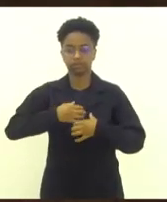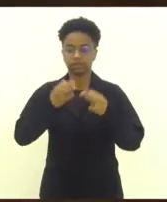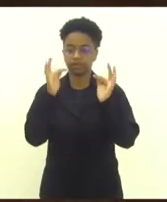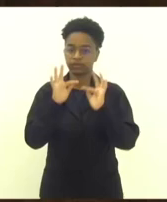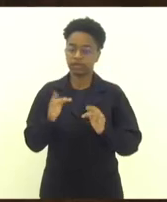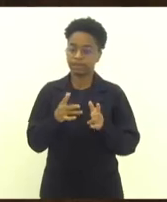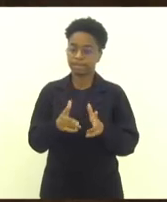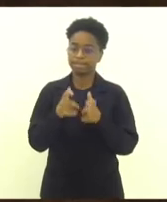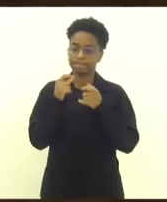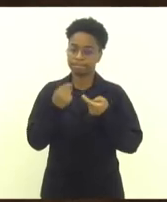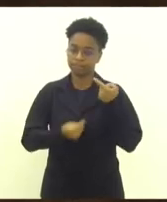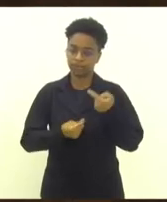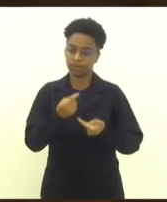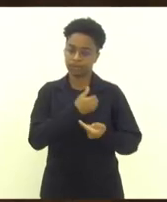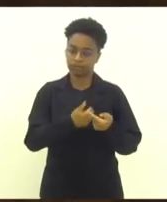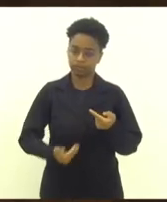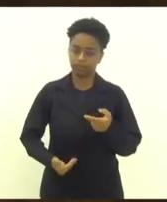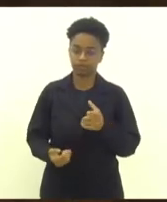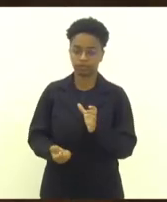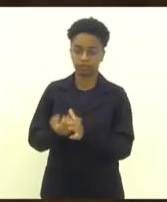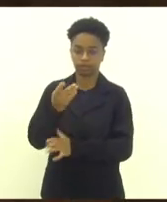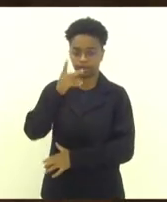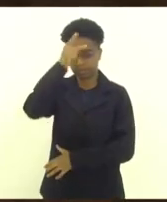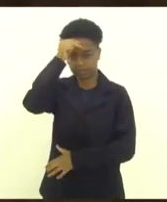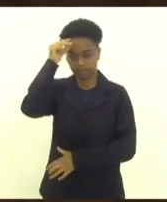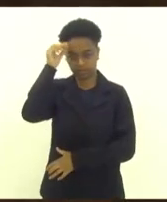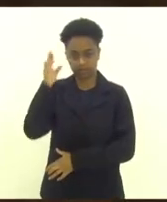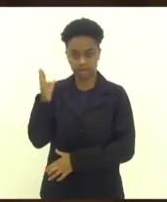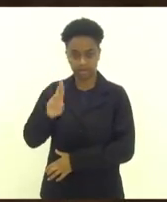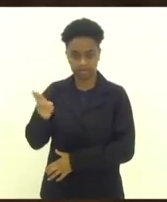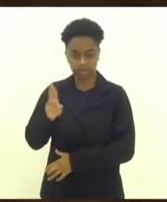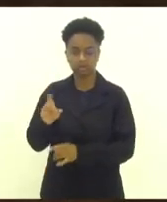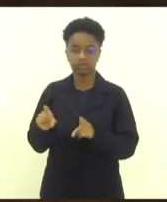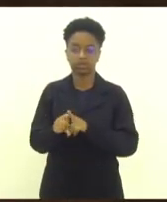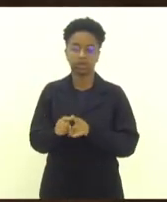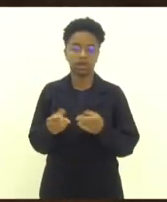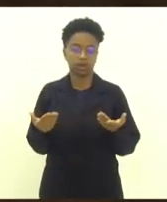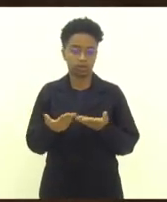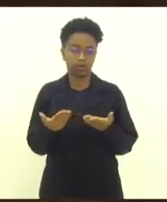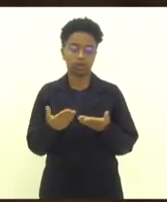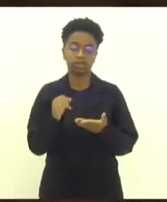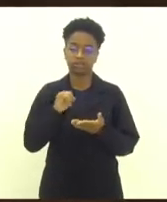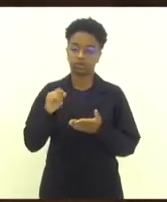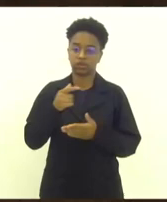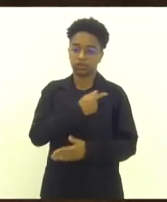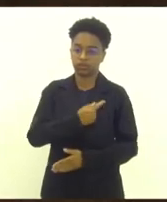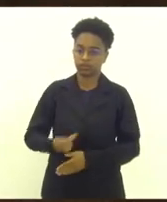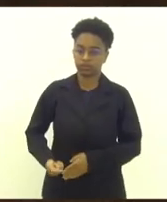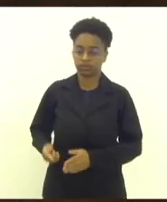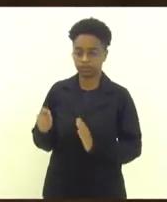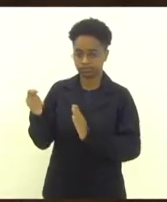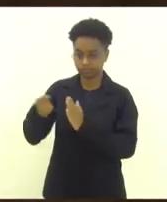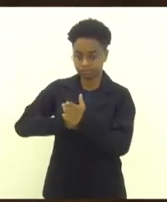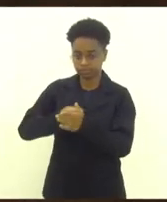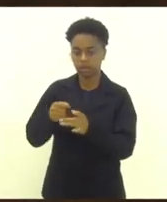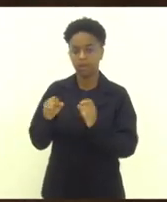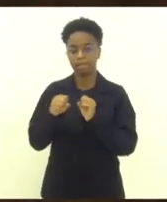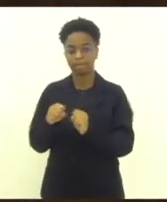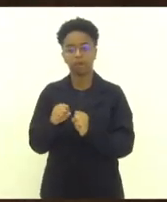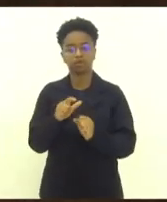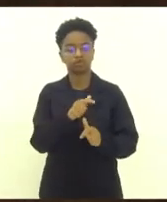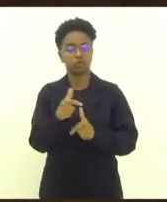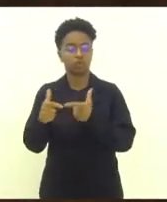pública implantada pelo prefeito Diogo Balieiro em Resende que agora Tem chance com a sanção do governador de ser levada para